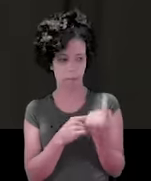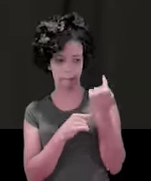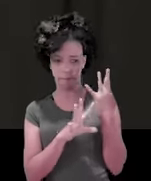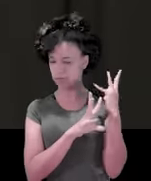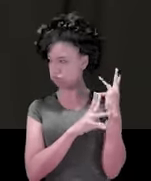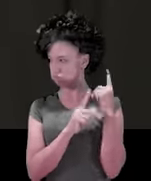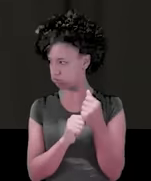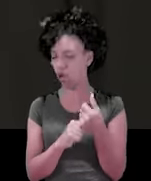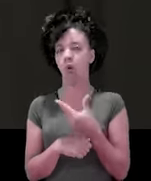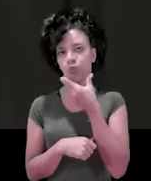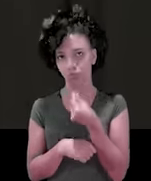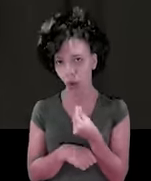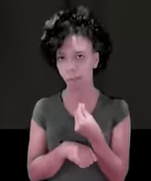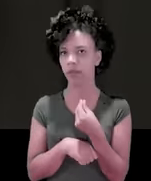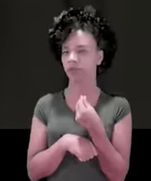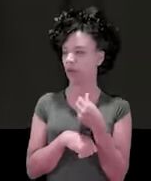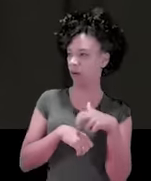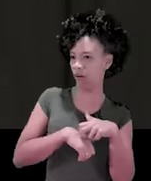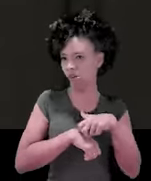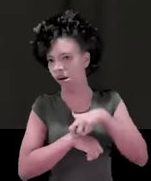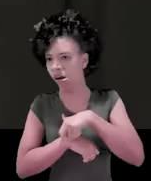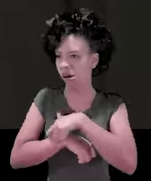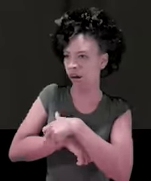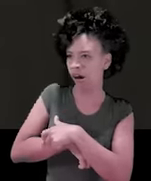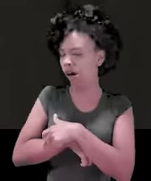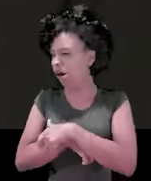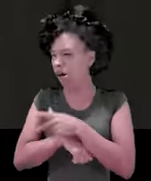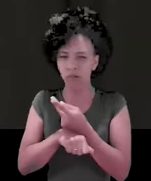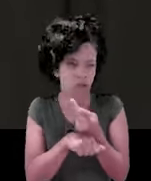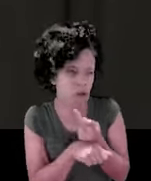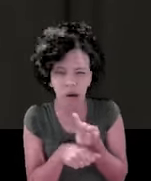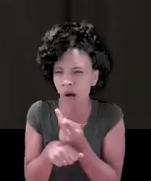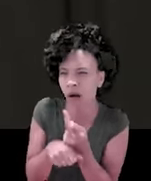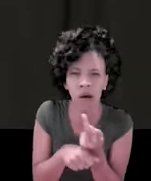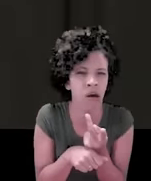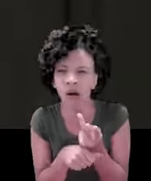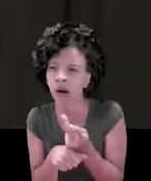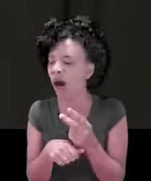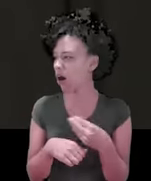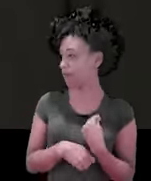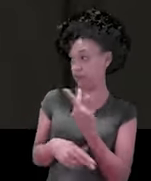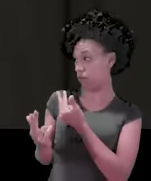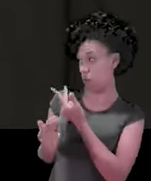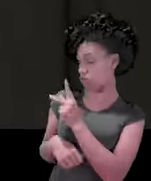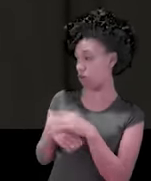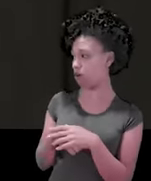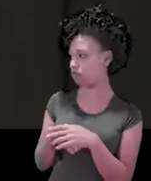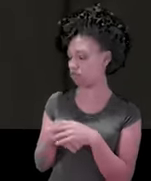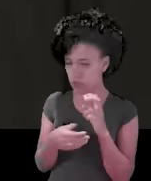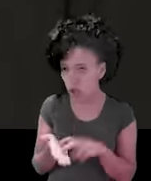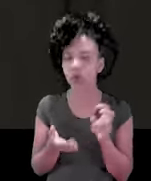tempos antigos né os homens da caverna Sei lá nem um jacaré nos coletores na caçadores-coletores a vida deles é igual a sua